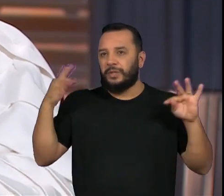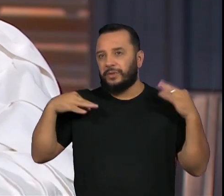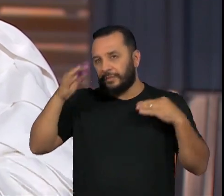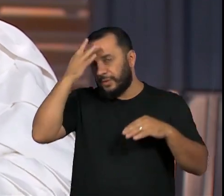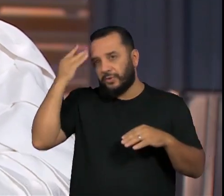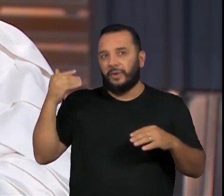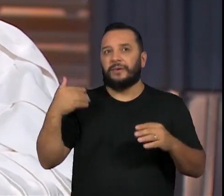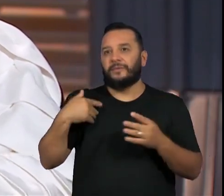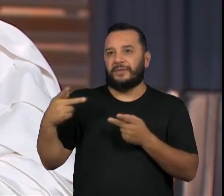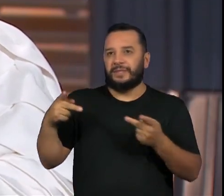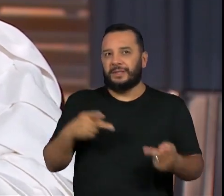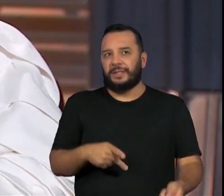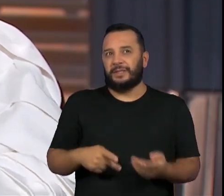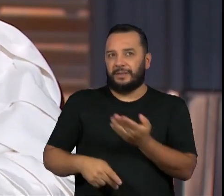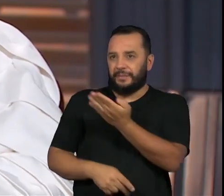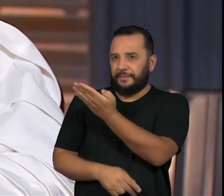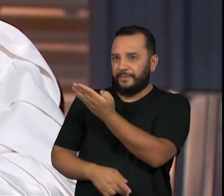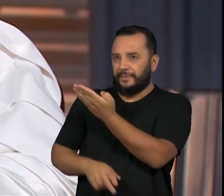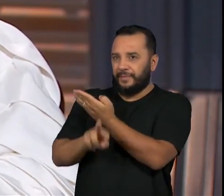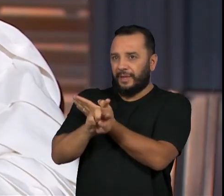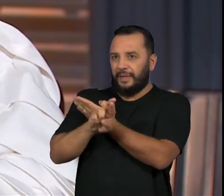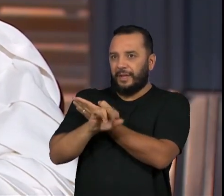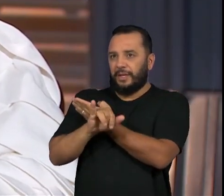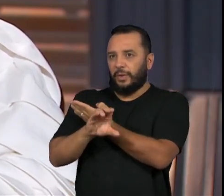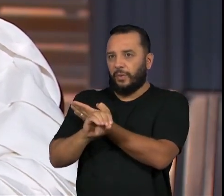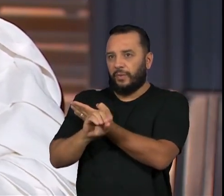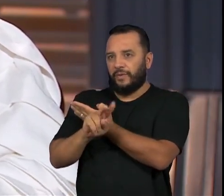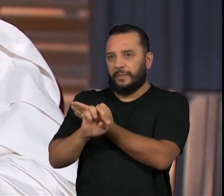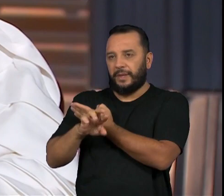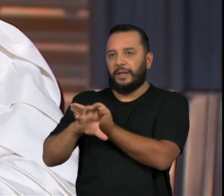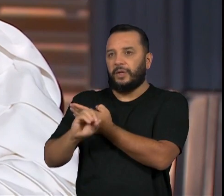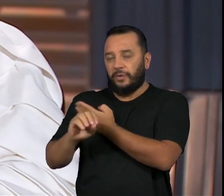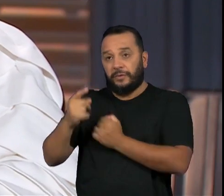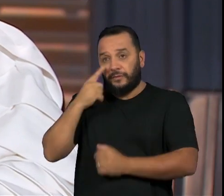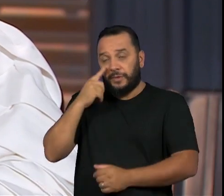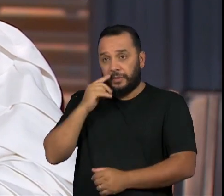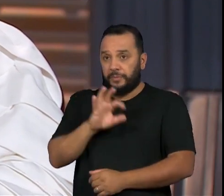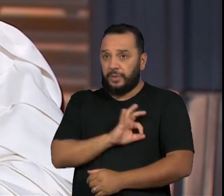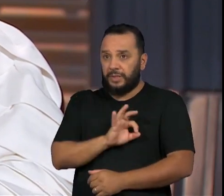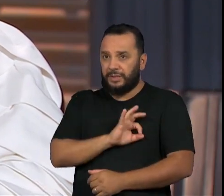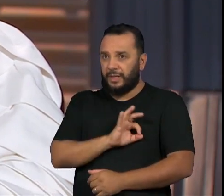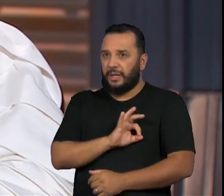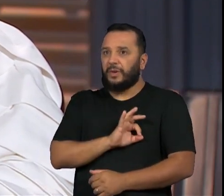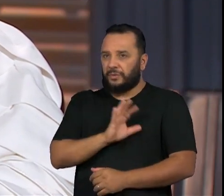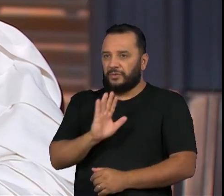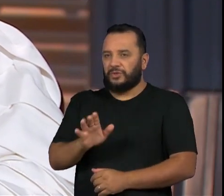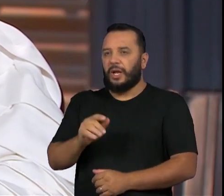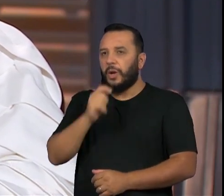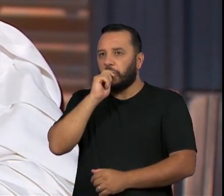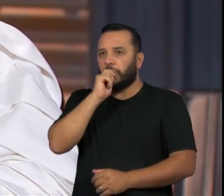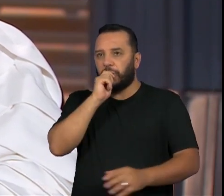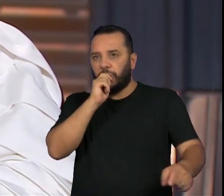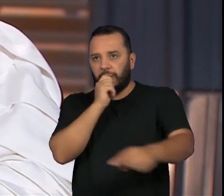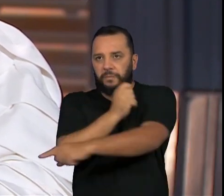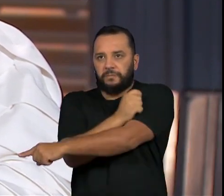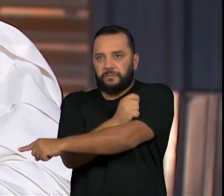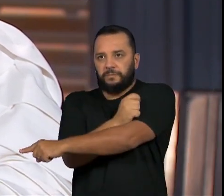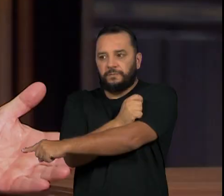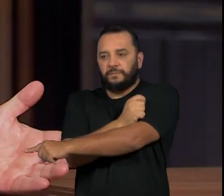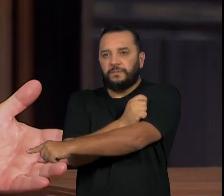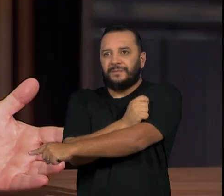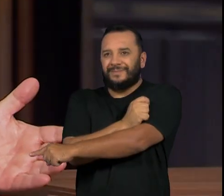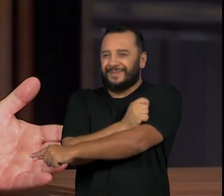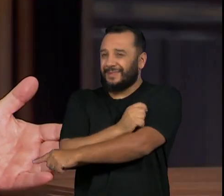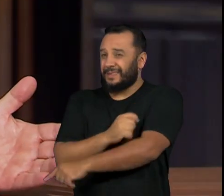Vermelho, e que sempre tem nessas abordagens e, assim, nunca foi confortável. Por quê? Né? Então,